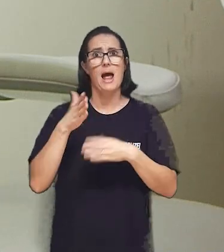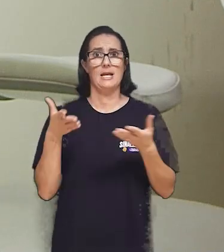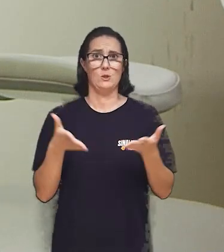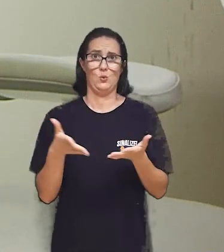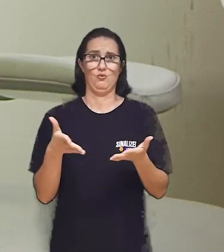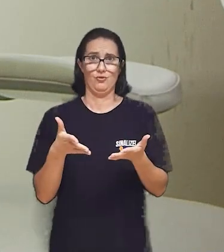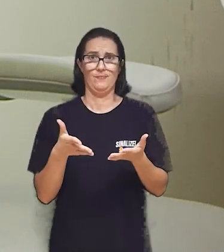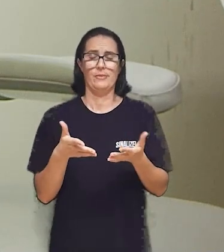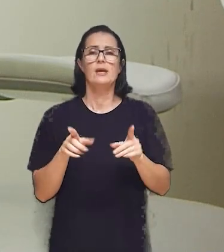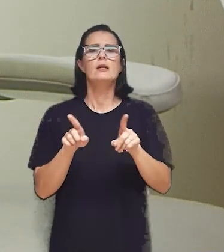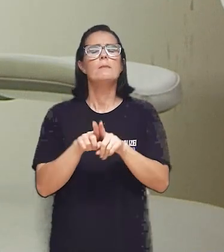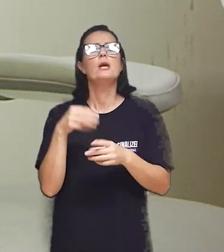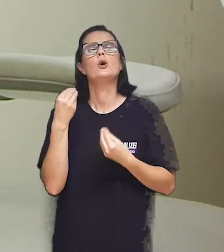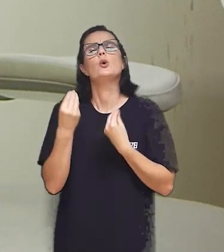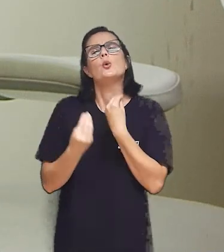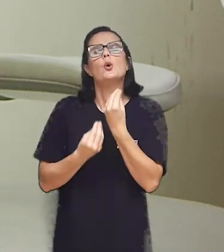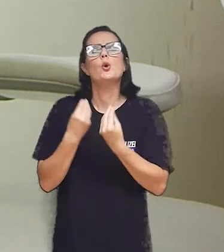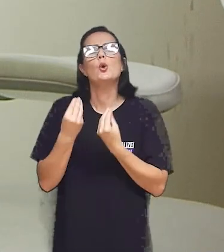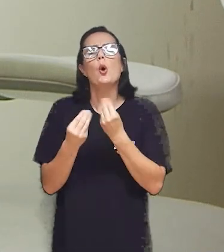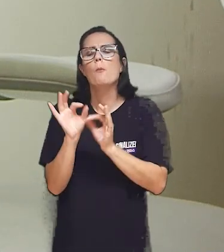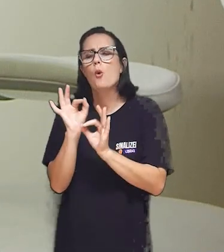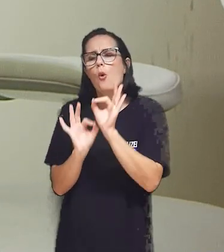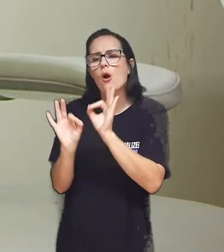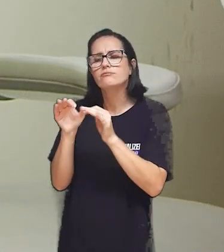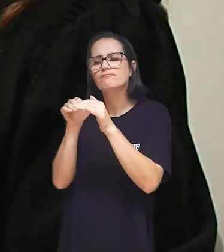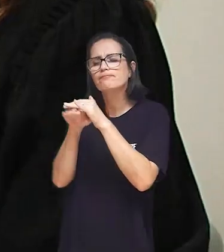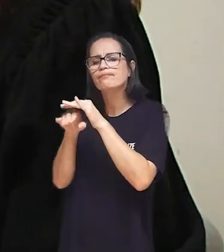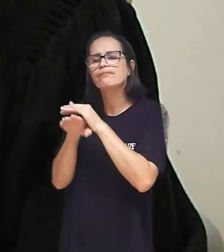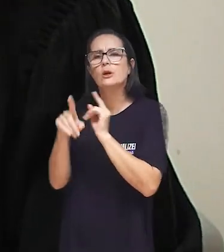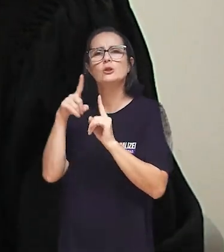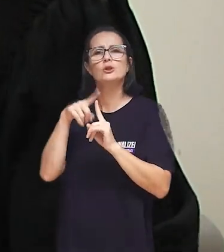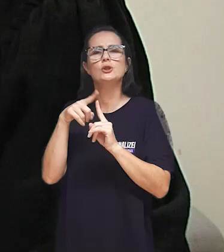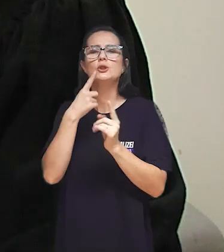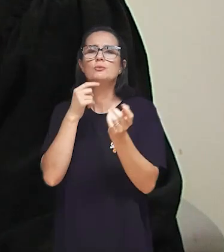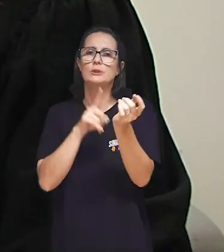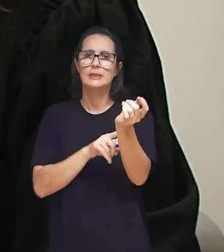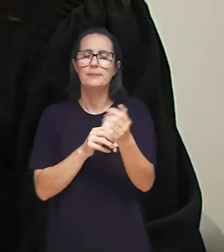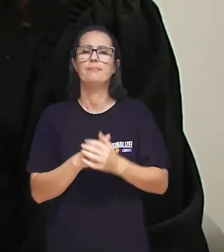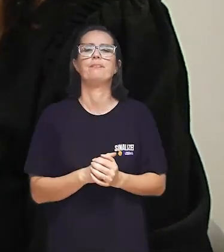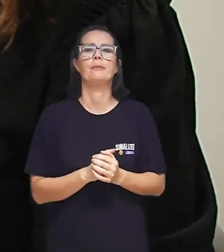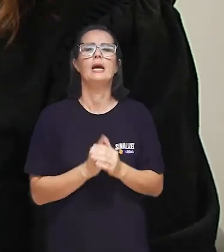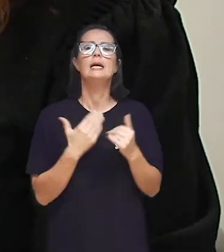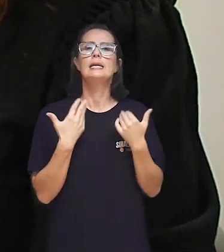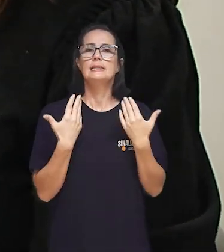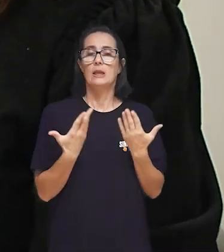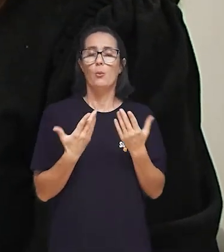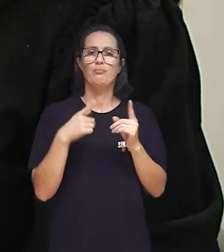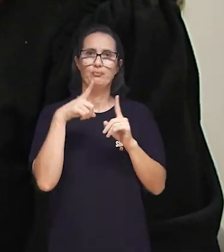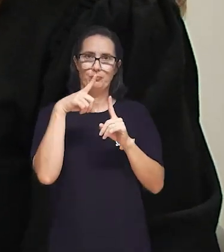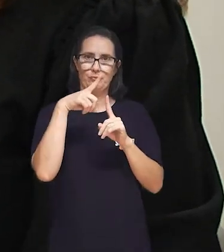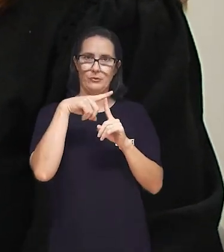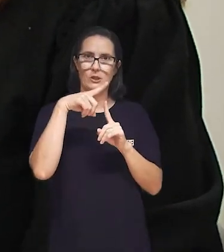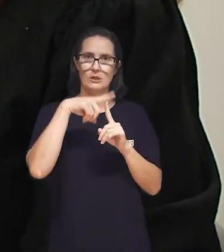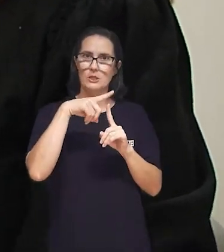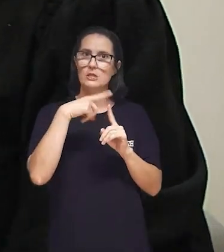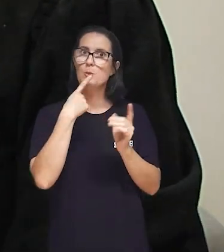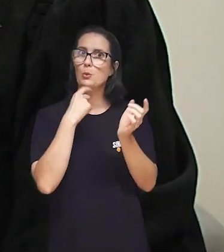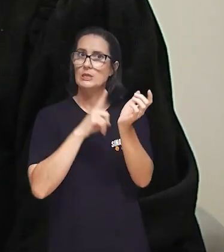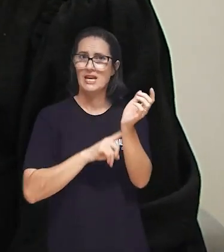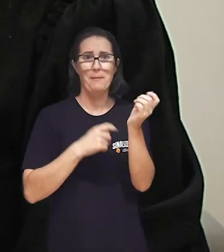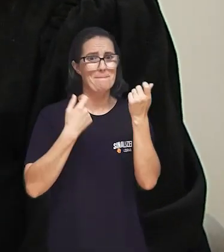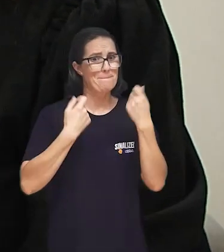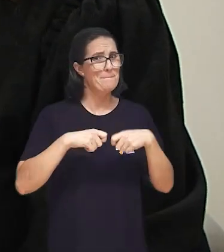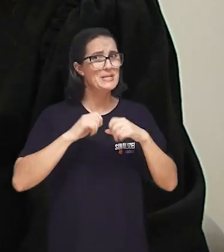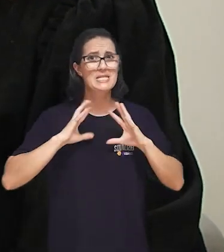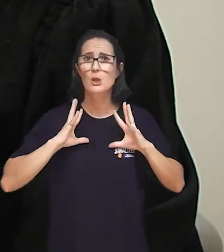como é gerenciado o estoque desses tipos específicos? Então, Joel, com relação às tipagens sanguíneas, todas